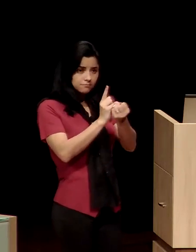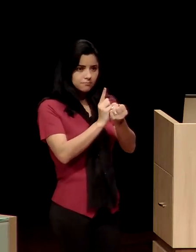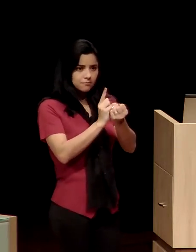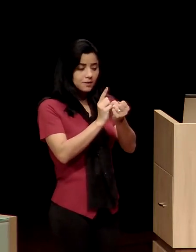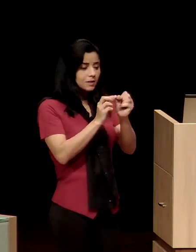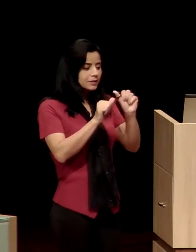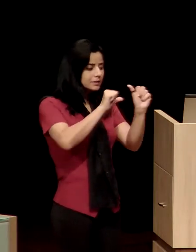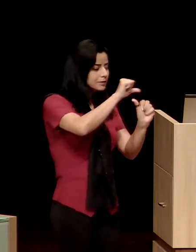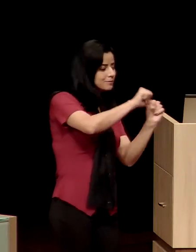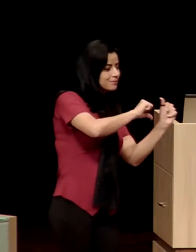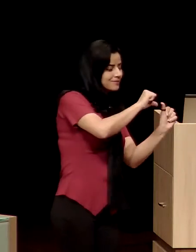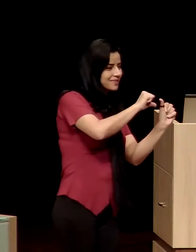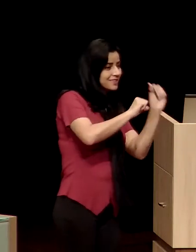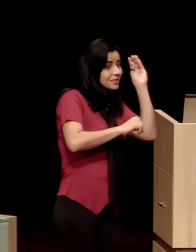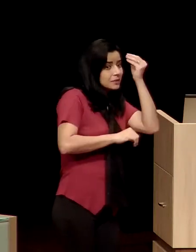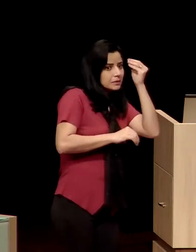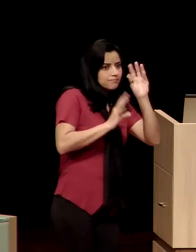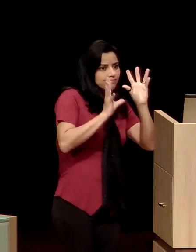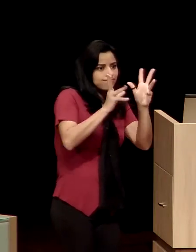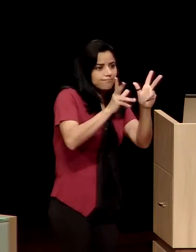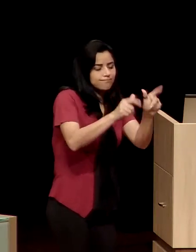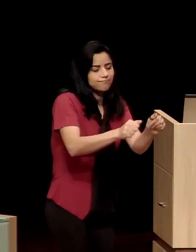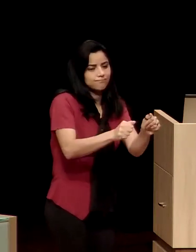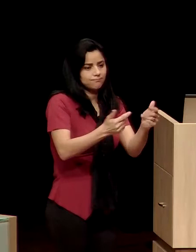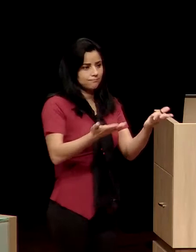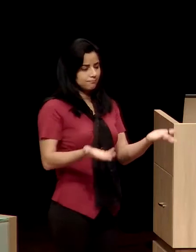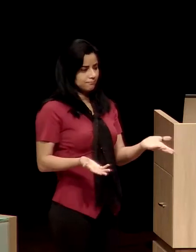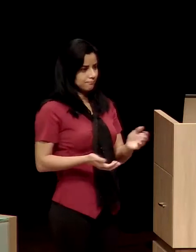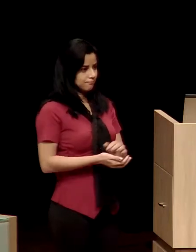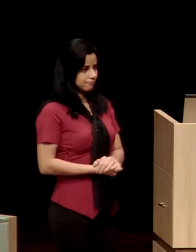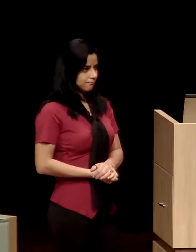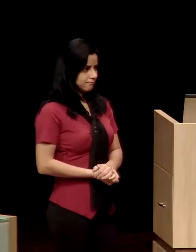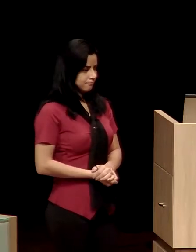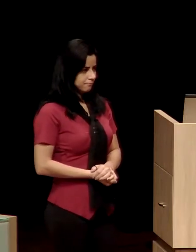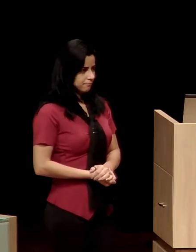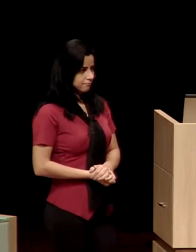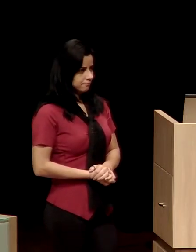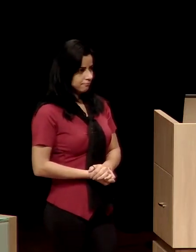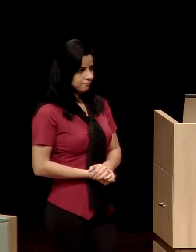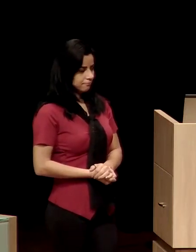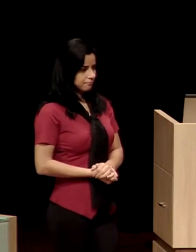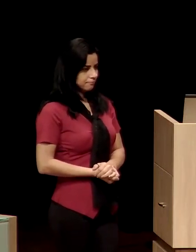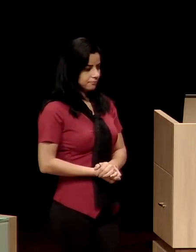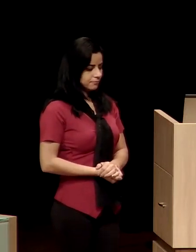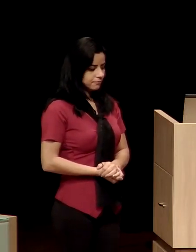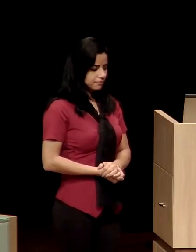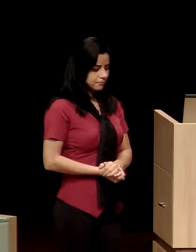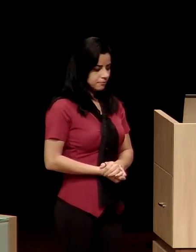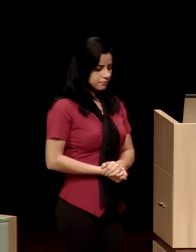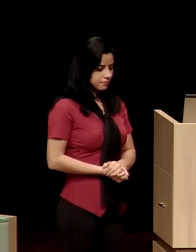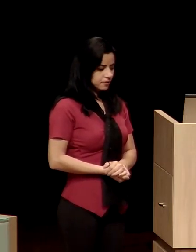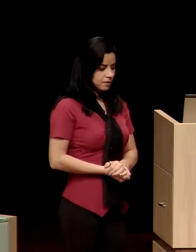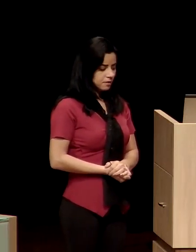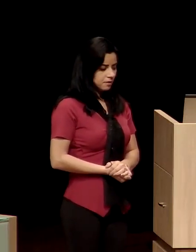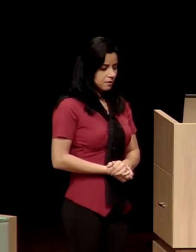tornasse entendível. A deep and rich academic debate around the term